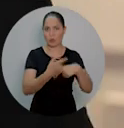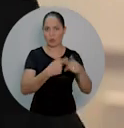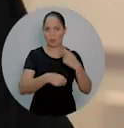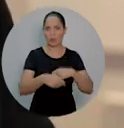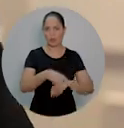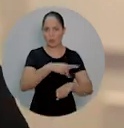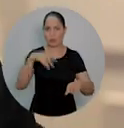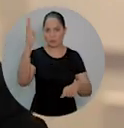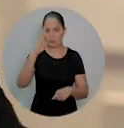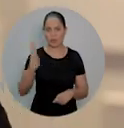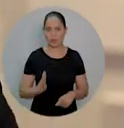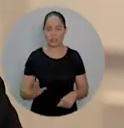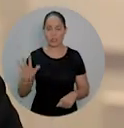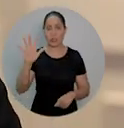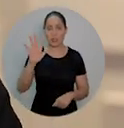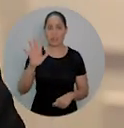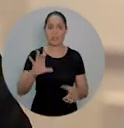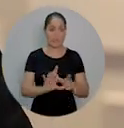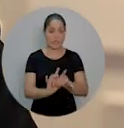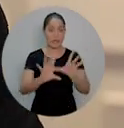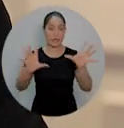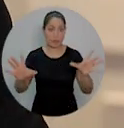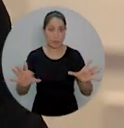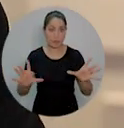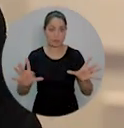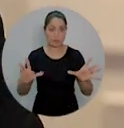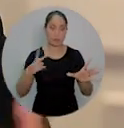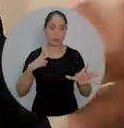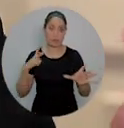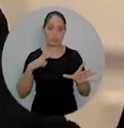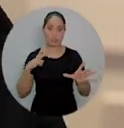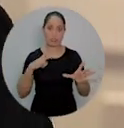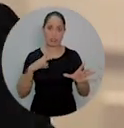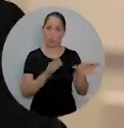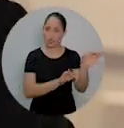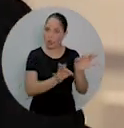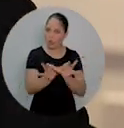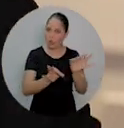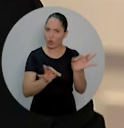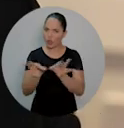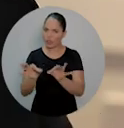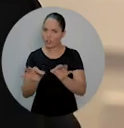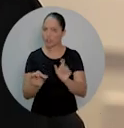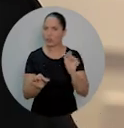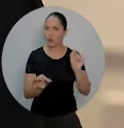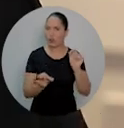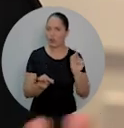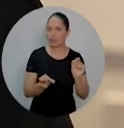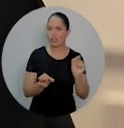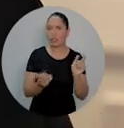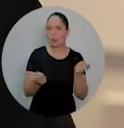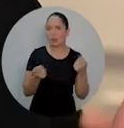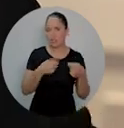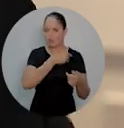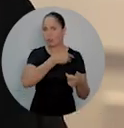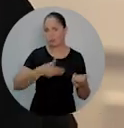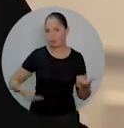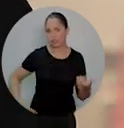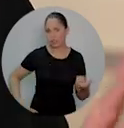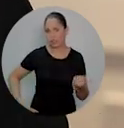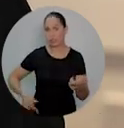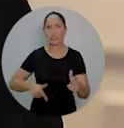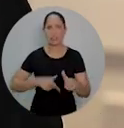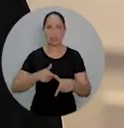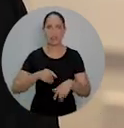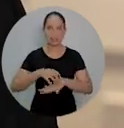né? Então você libera para as pessoas um exercício da atividade econômica e regula aquela que for decorrente do poder público,